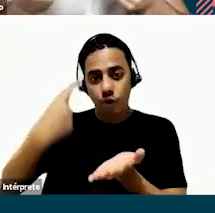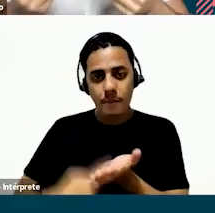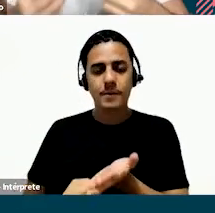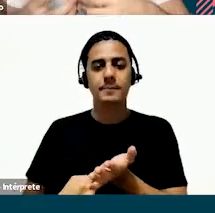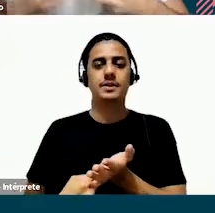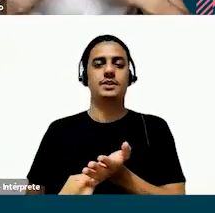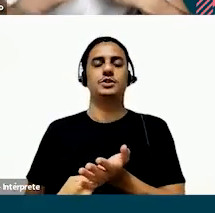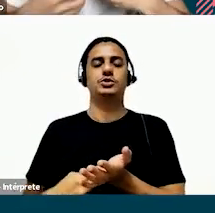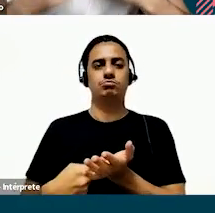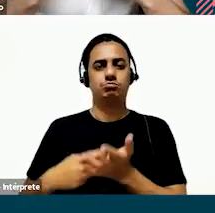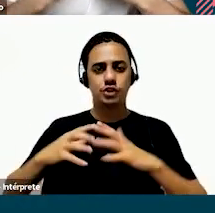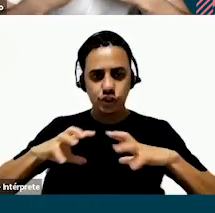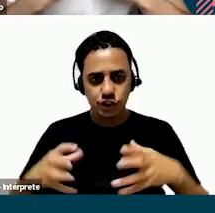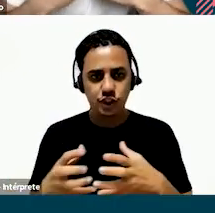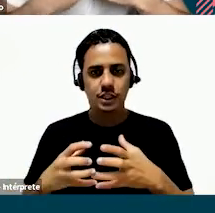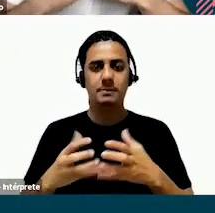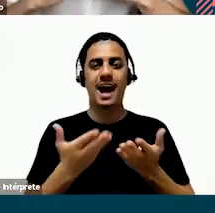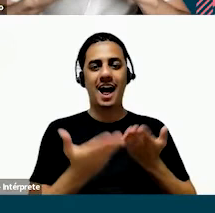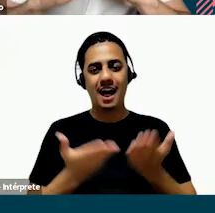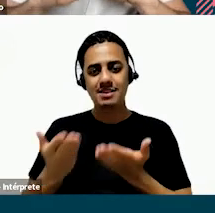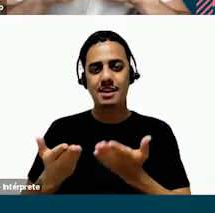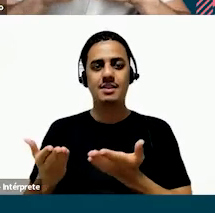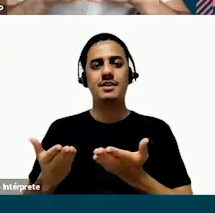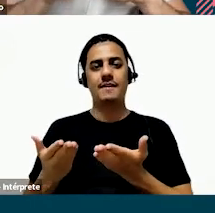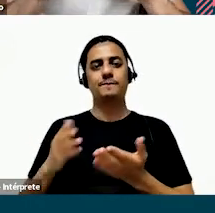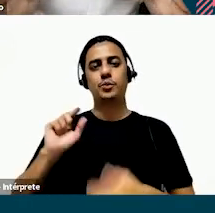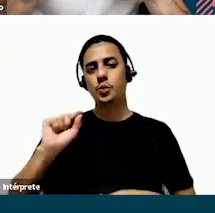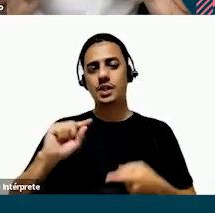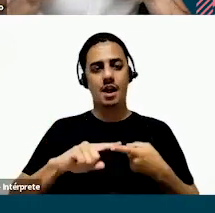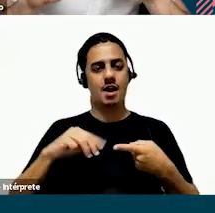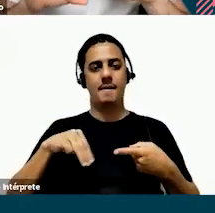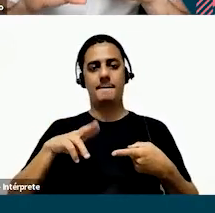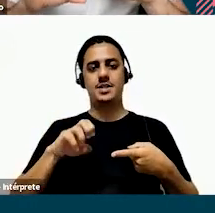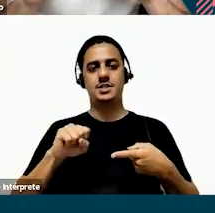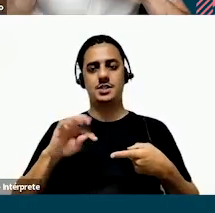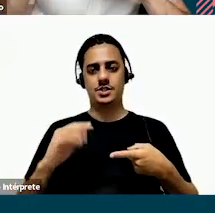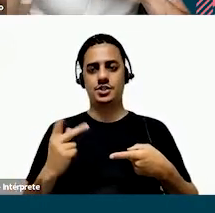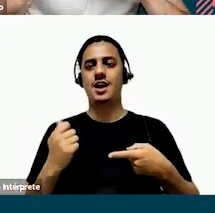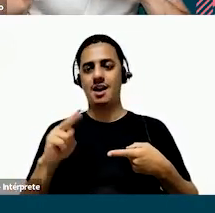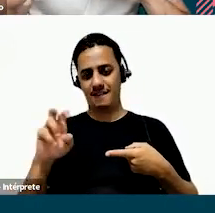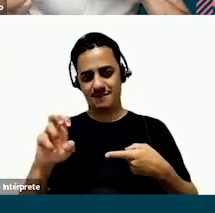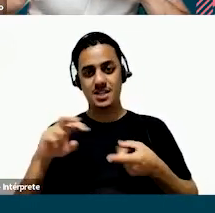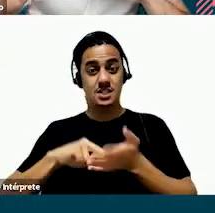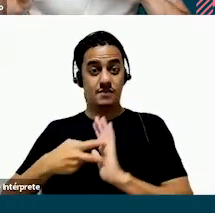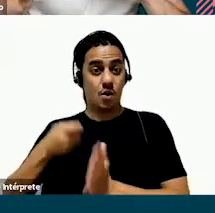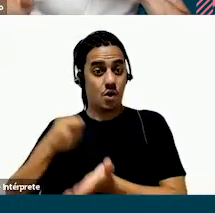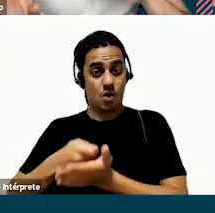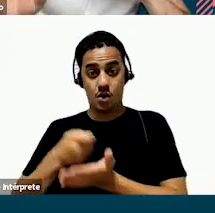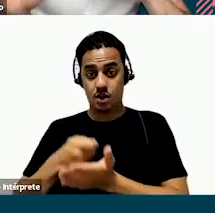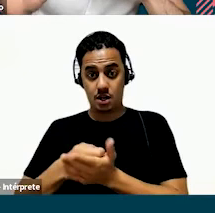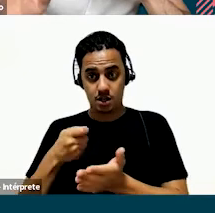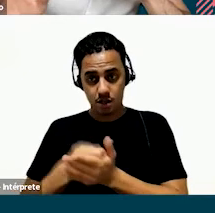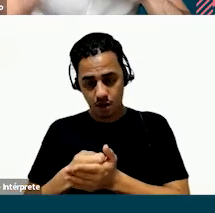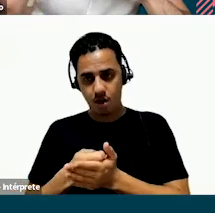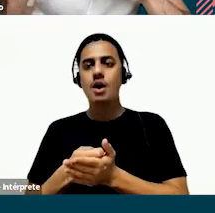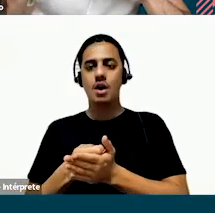se comprometeu, trouxe o compromisso com o time de atender o que era Manchester, Stuttgart, para o dia 10 de janeiro,